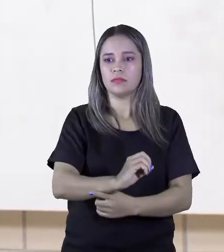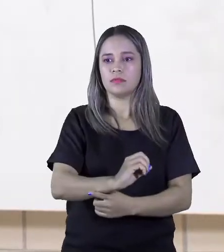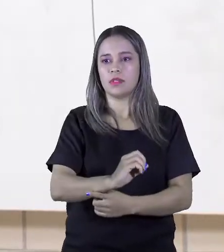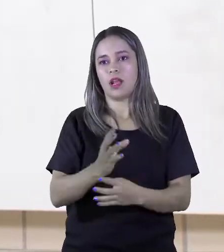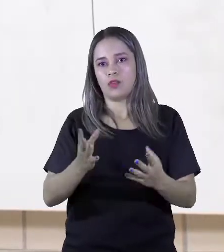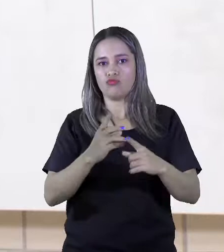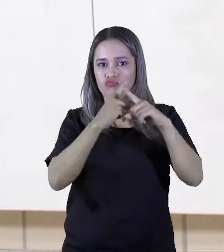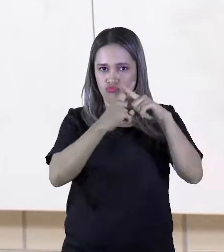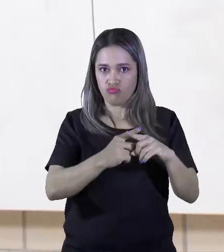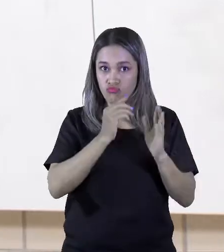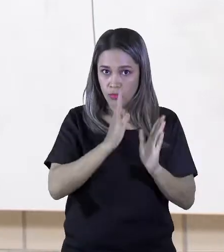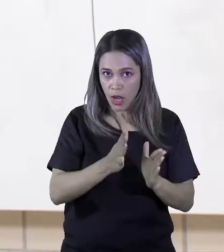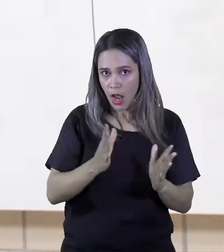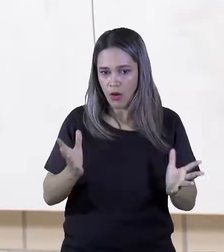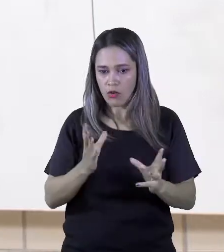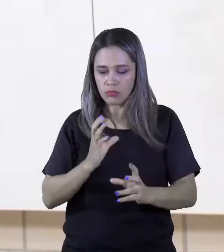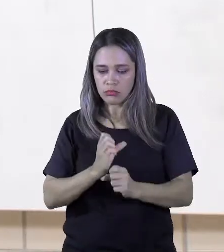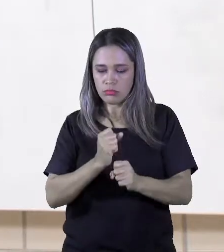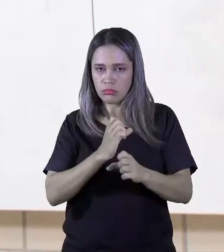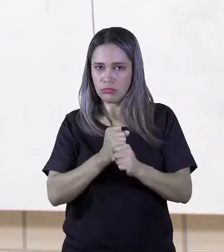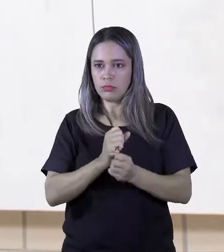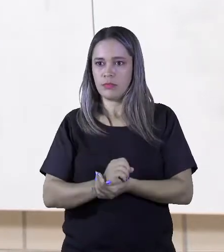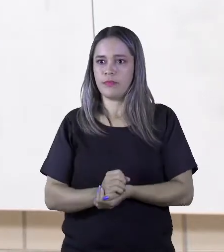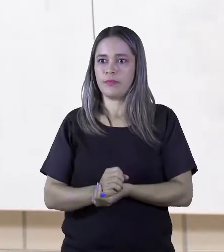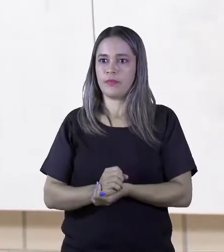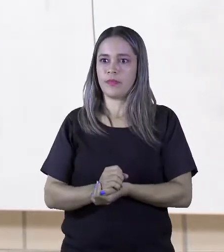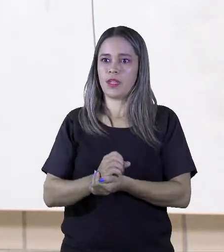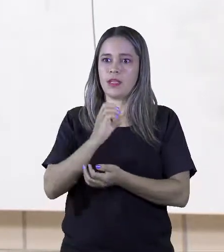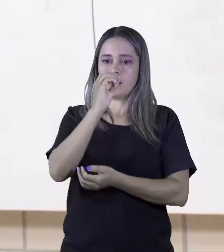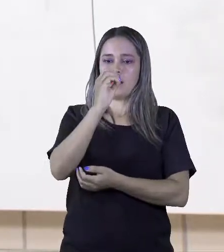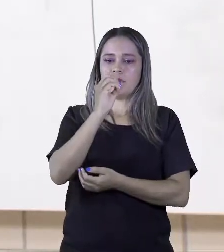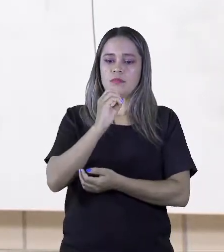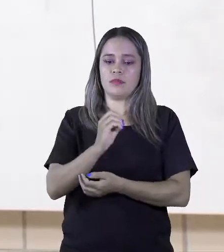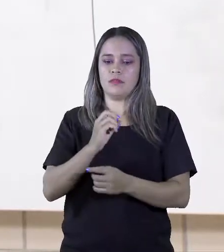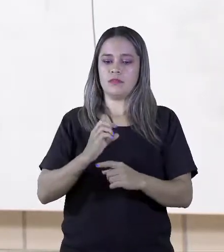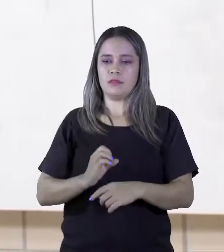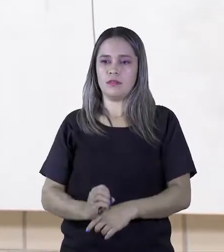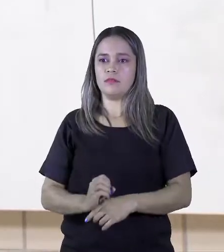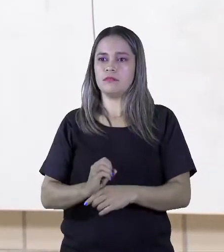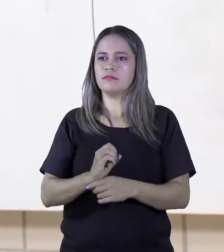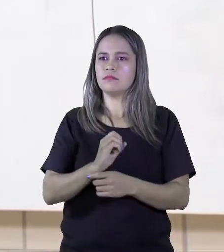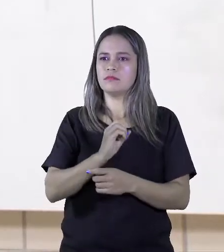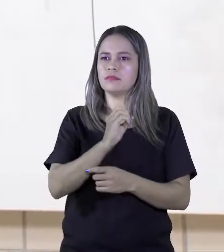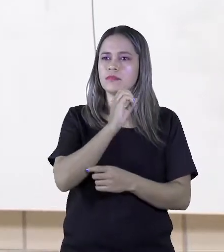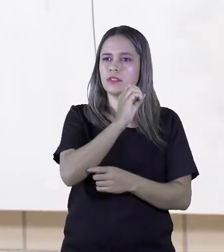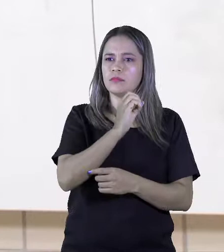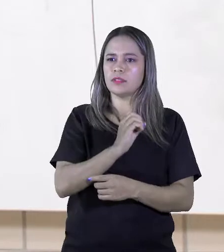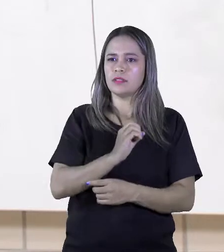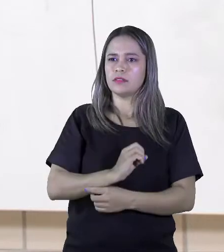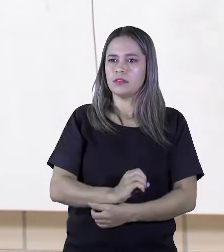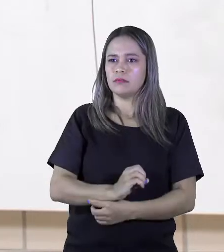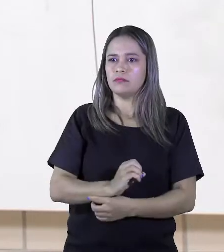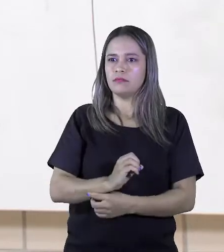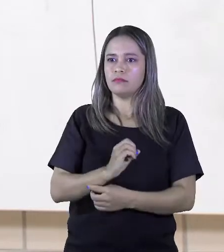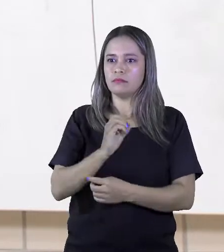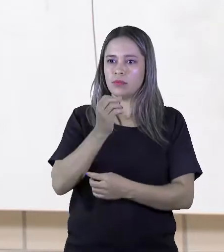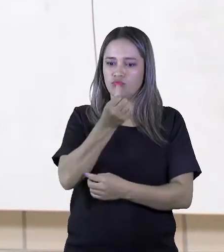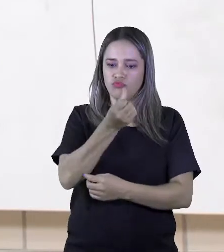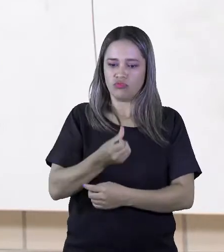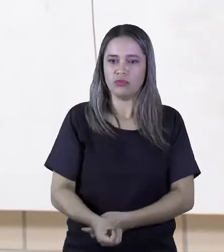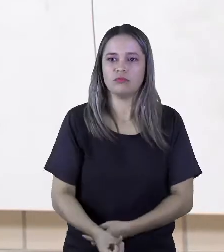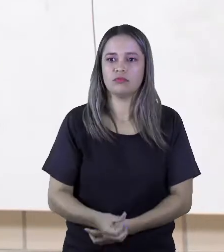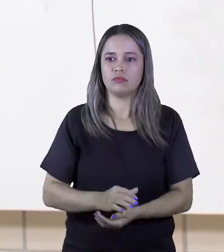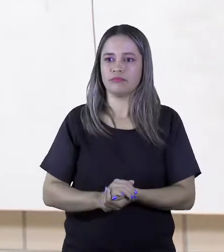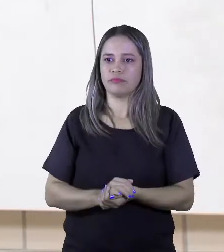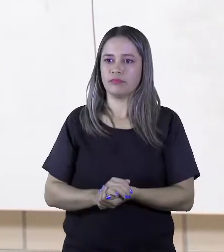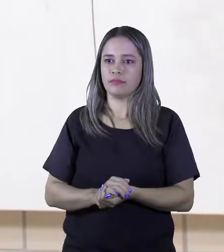somo. 6, 0 mais 0, 0, 0 mais 0, 0. Qual que vai ser agora